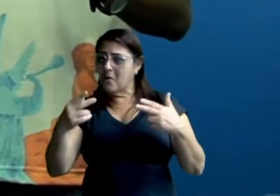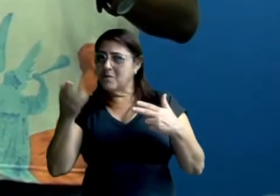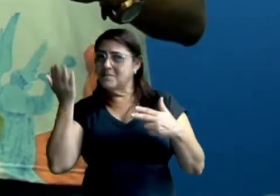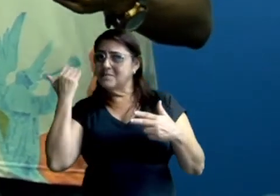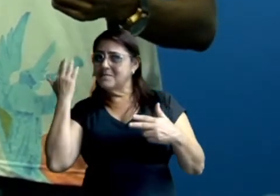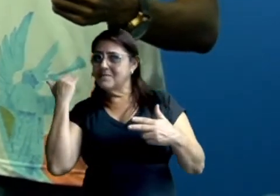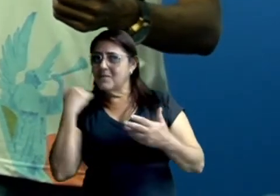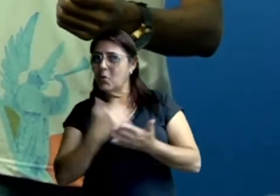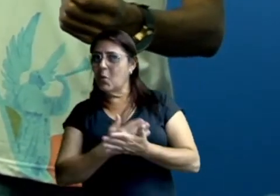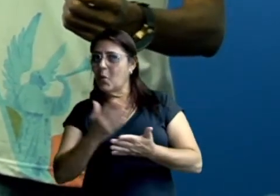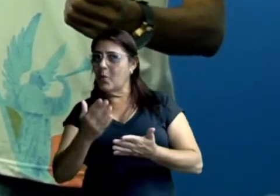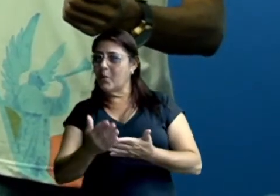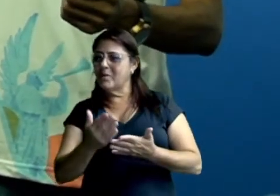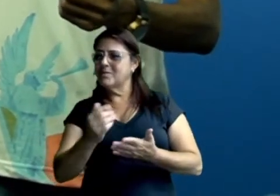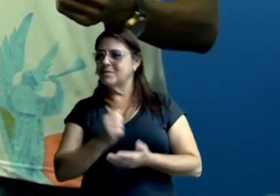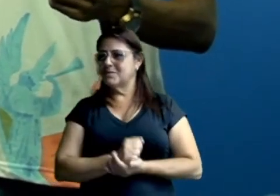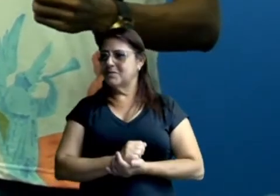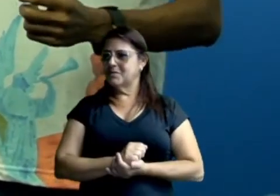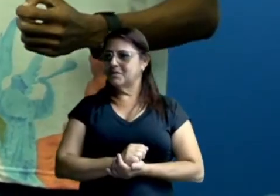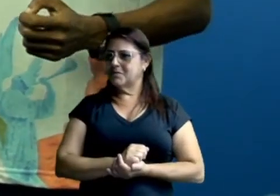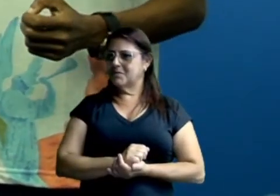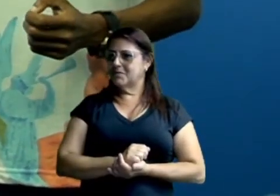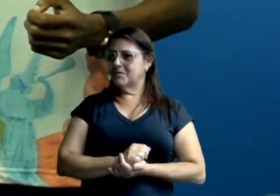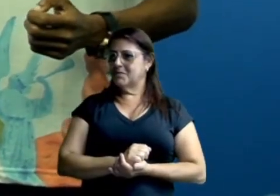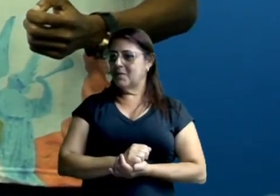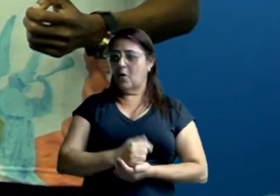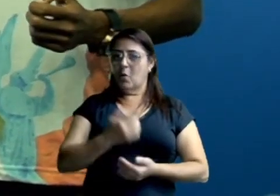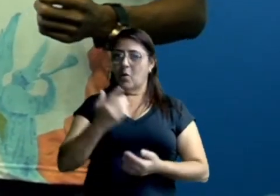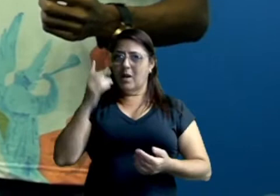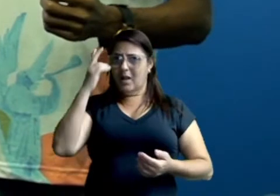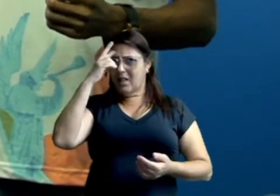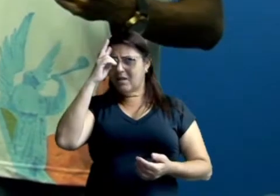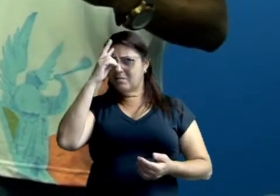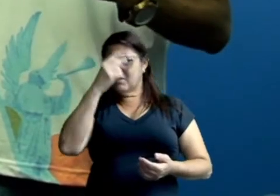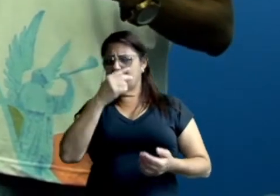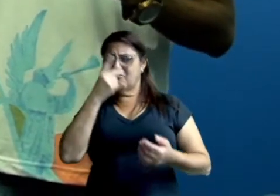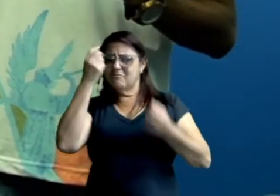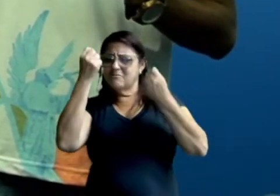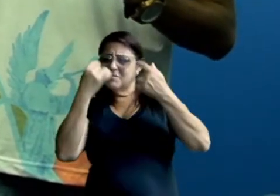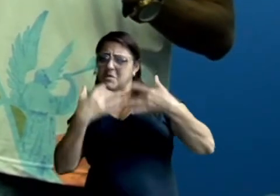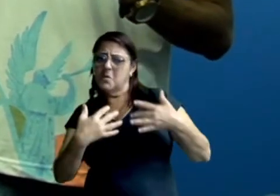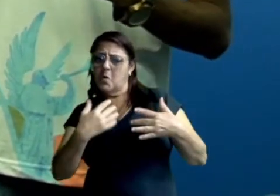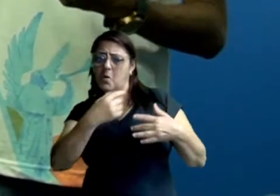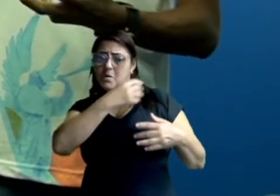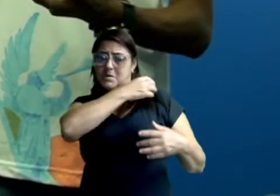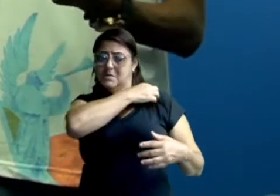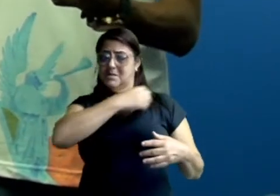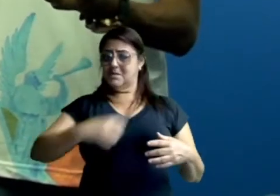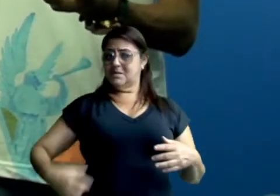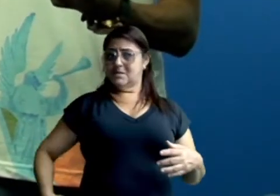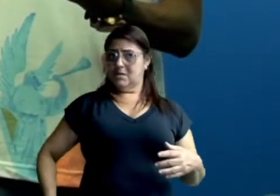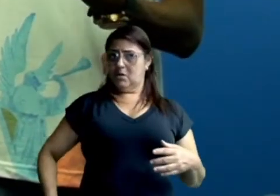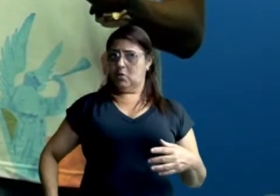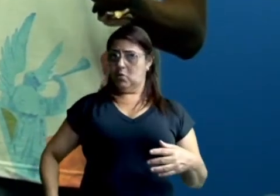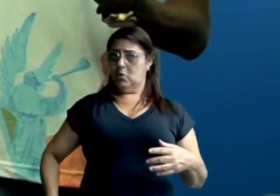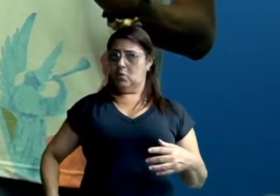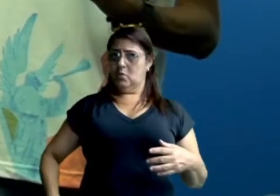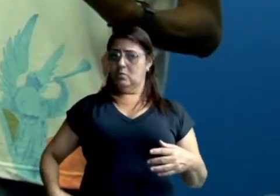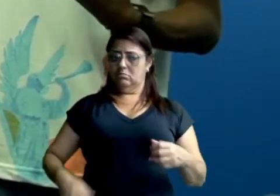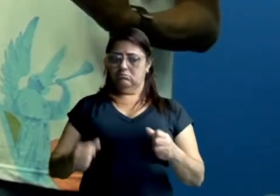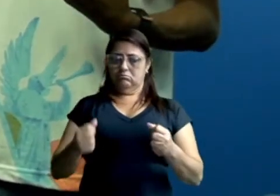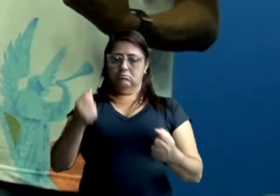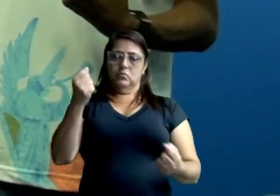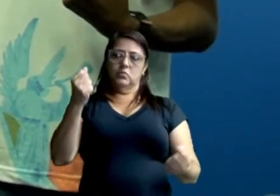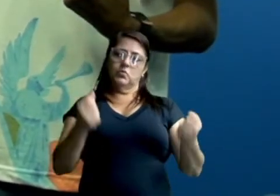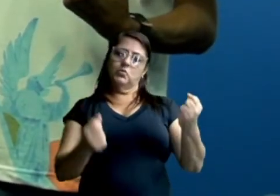né? E uma delas foi a questão do cinto de segurança. Por quê? O cinto de segurança ele impede que você,